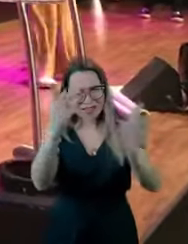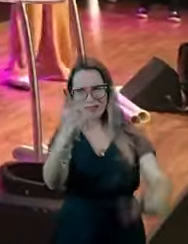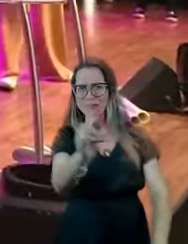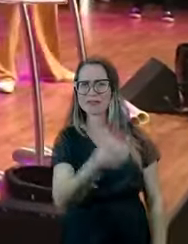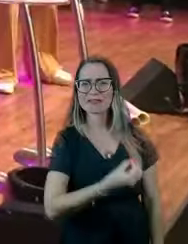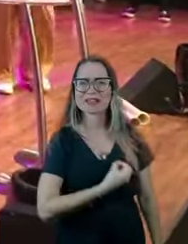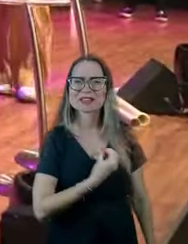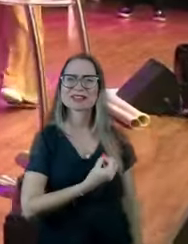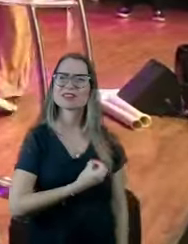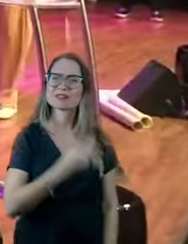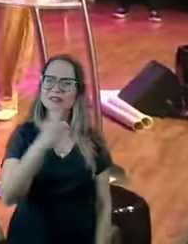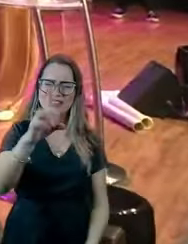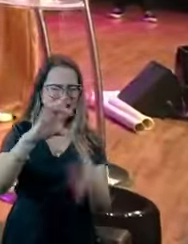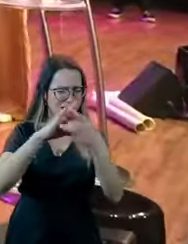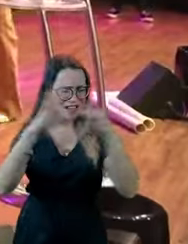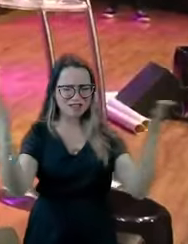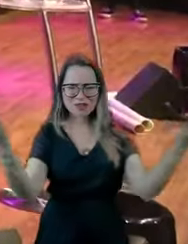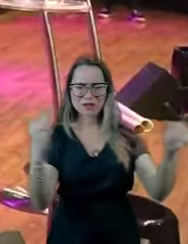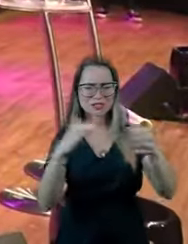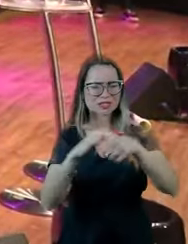Seja livre nessa noite.